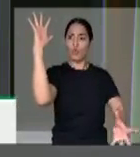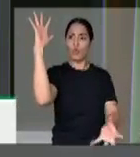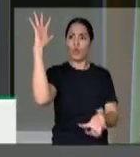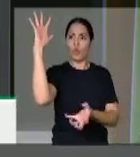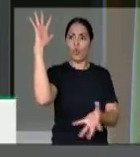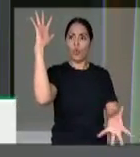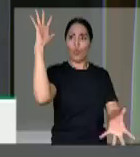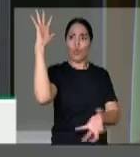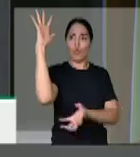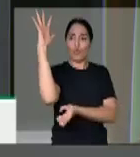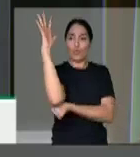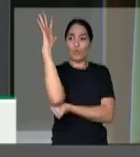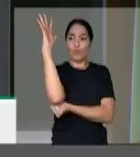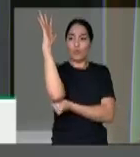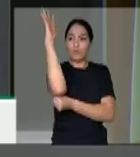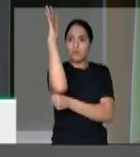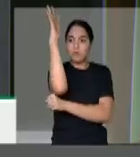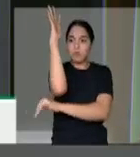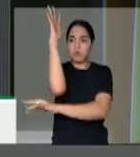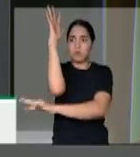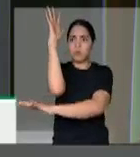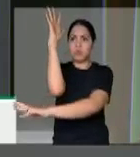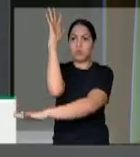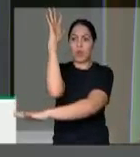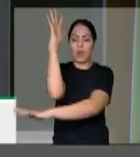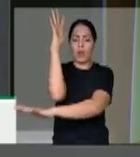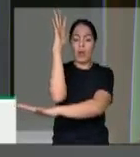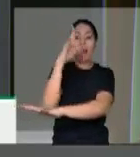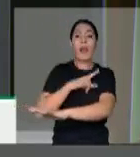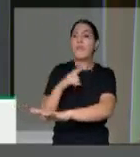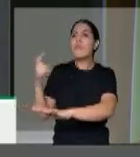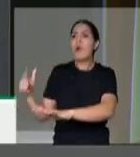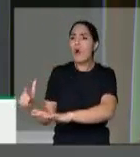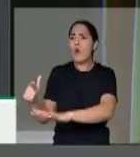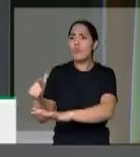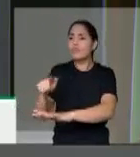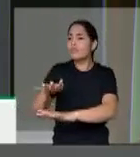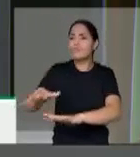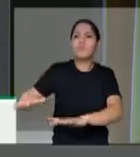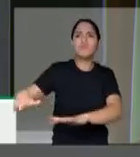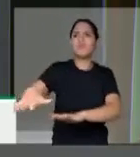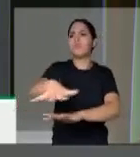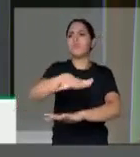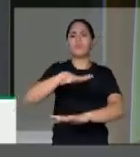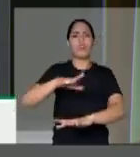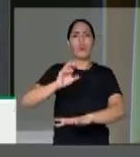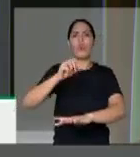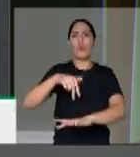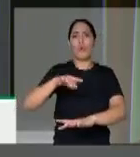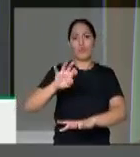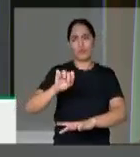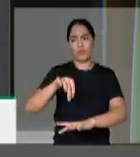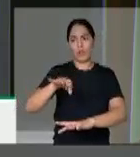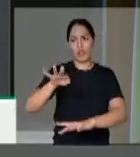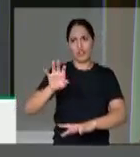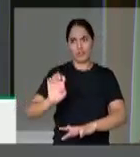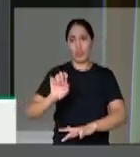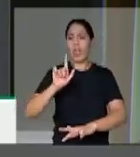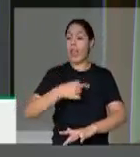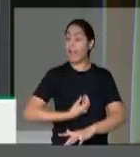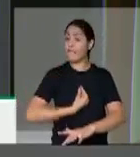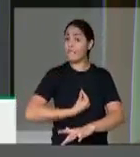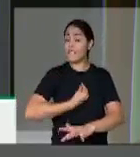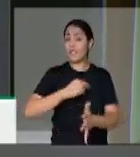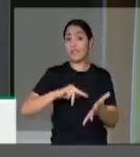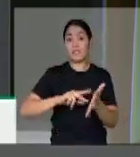dos Andes. De lá, a água se espalha, irrigando todo o continente. Água vital para a existência da